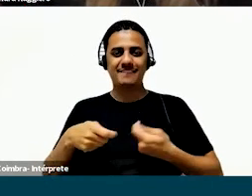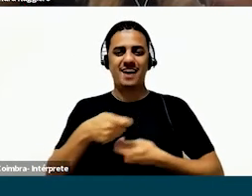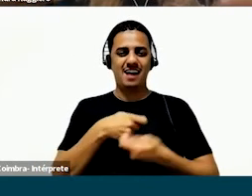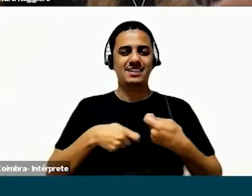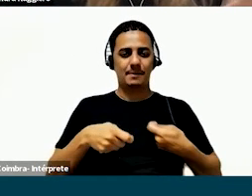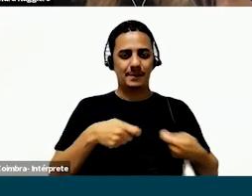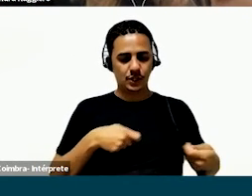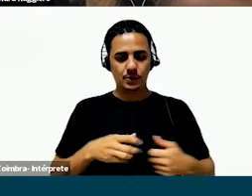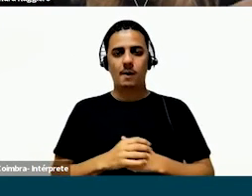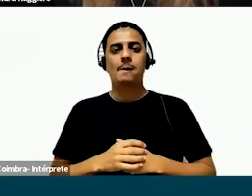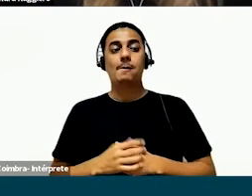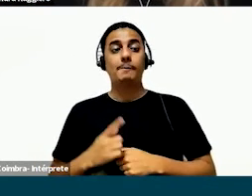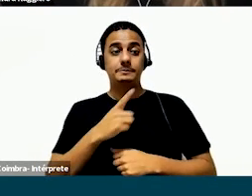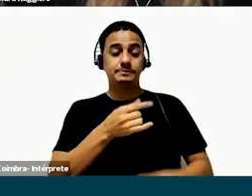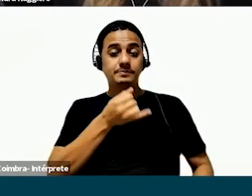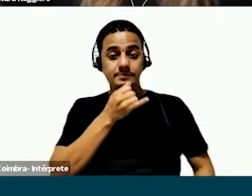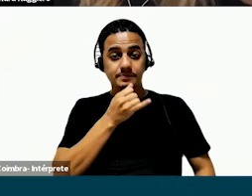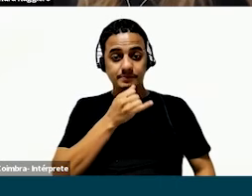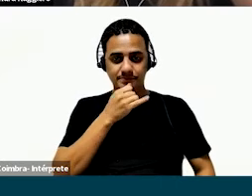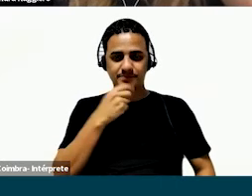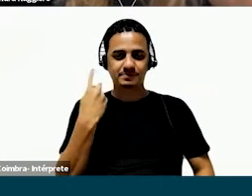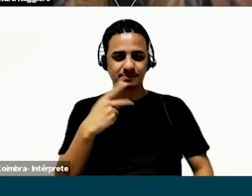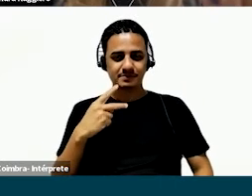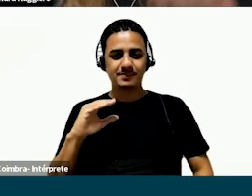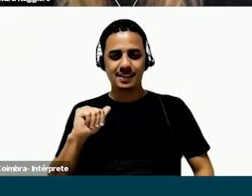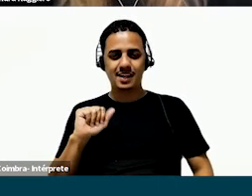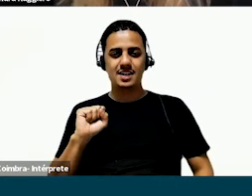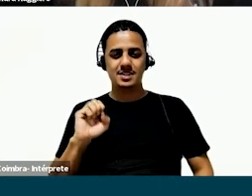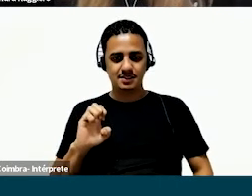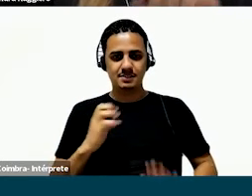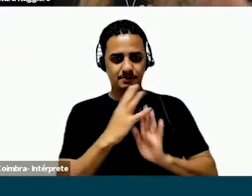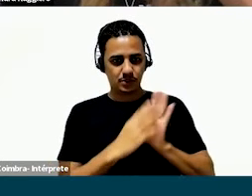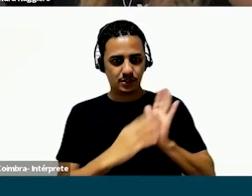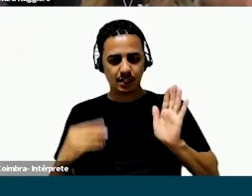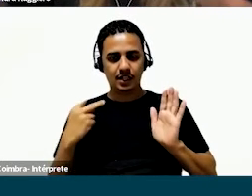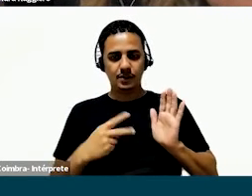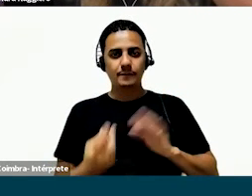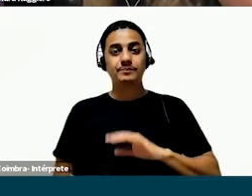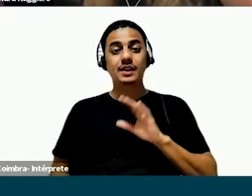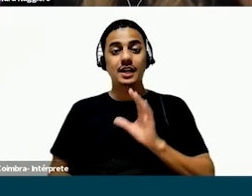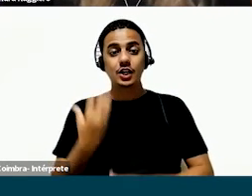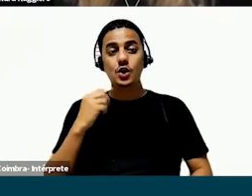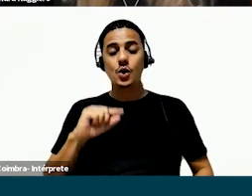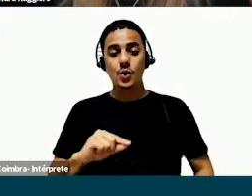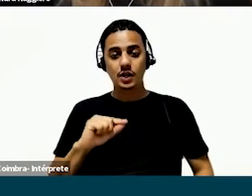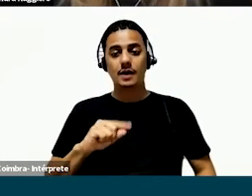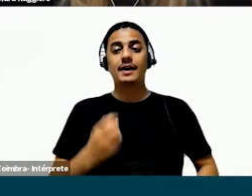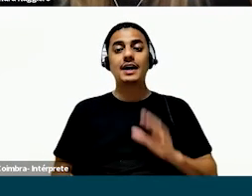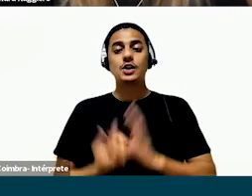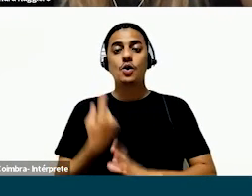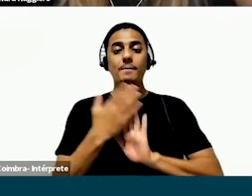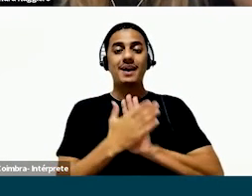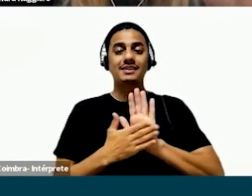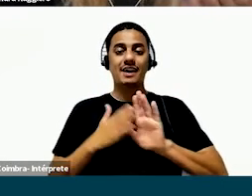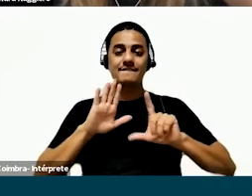alinhar e tudo mais. Então, nesse case, foi criada,